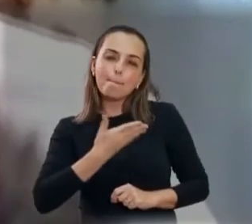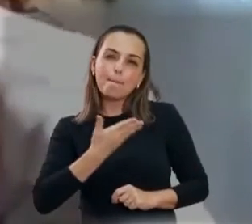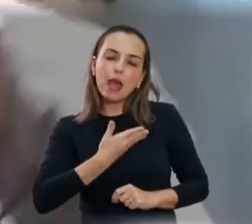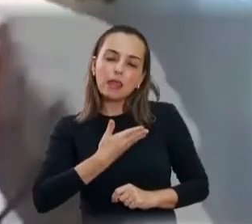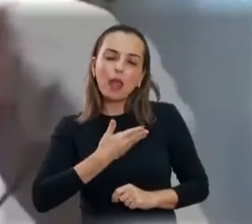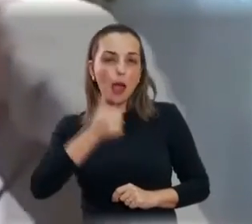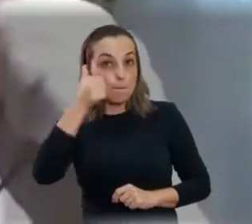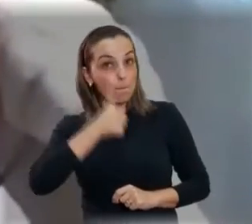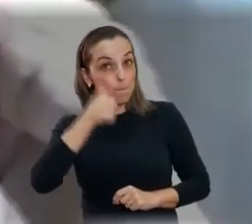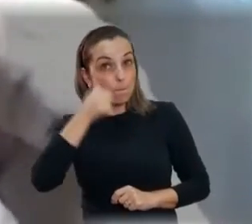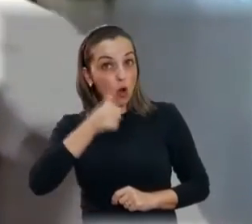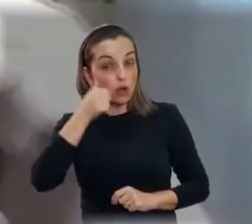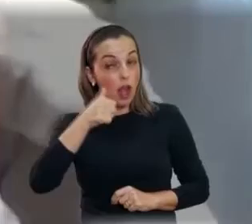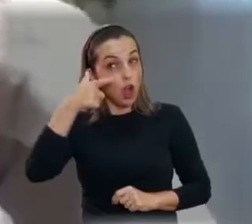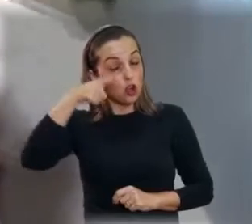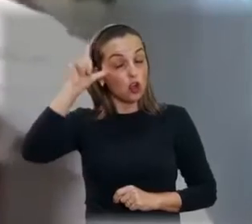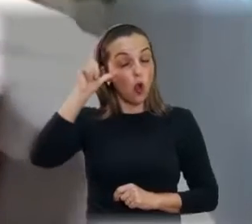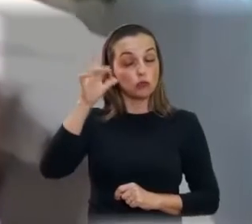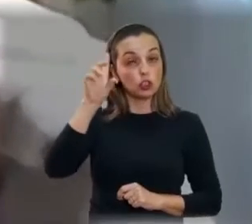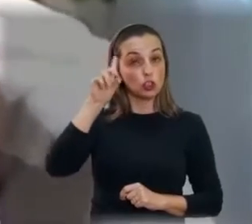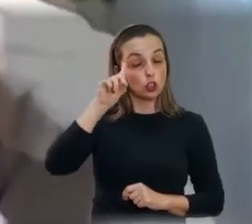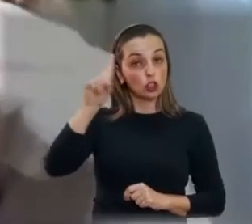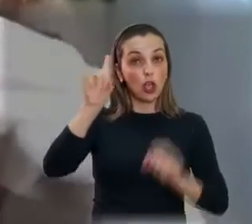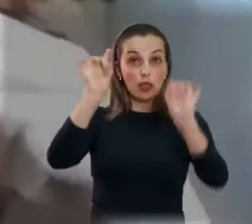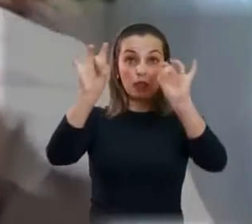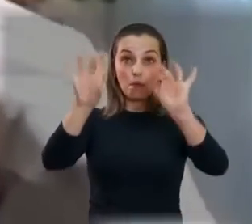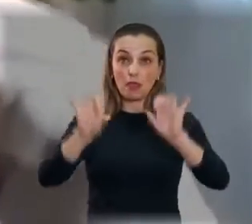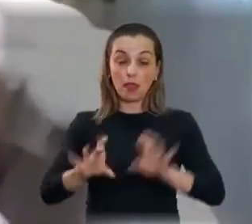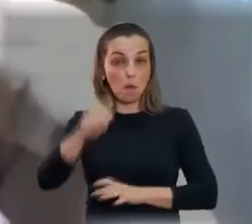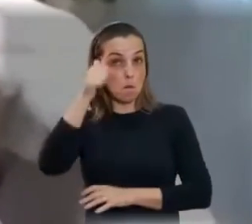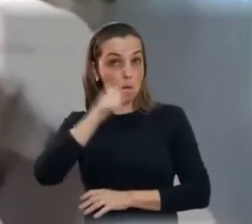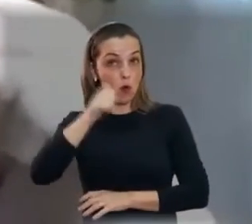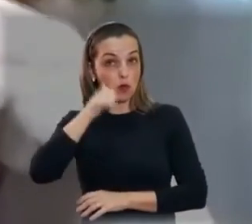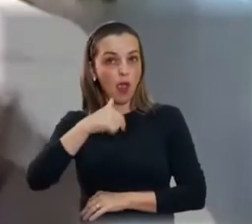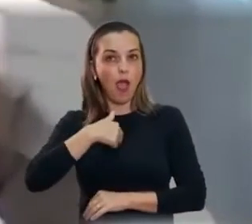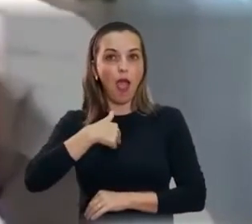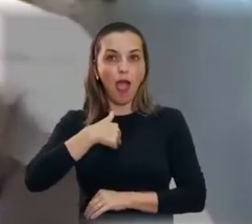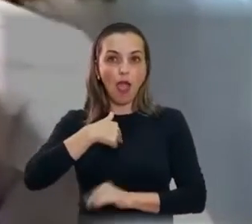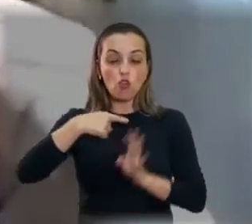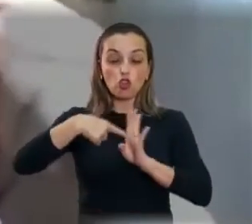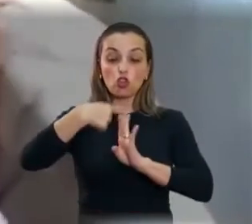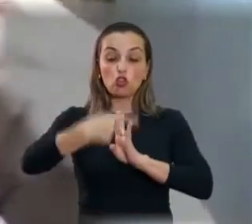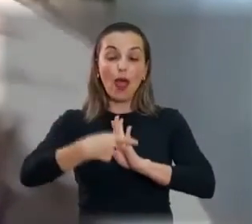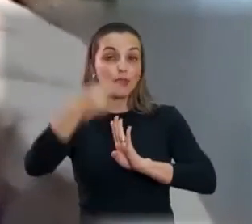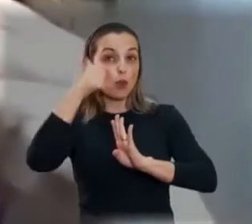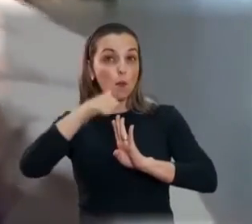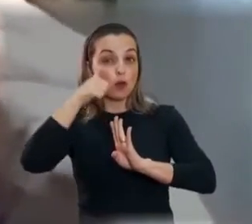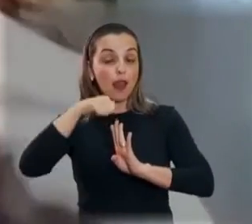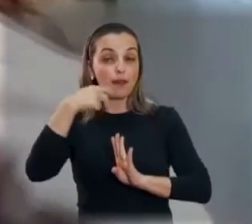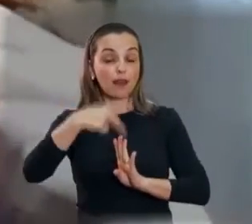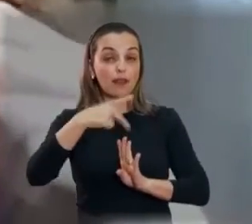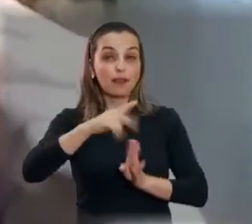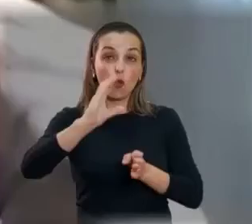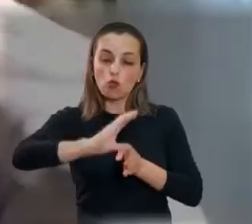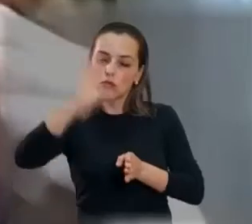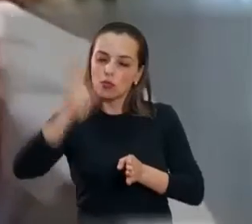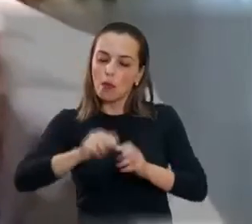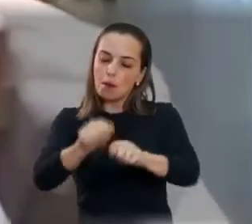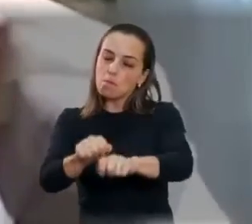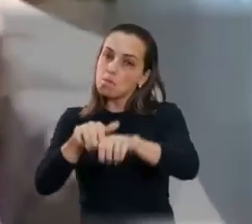Dia Internacional da Mulher e eu quero deixar registrada a minha alegria em sermos quatro mulheres nessa casa,